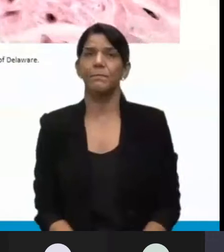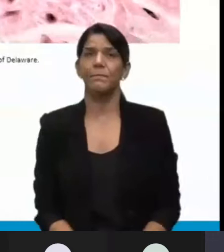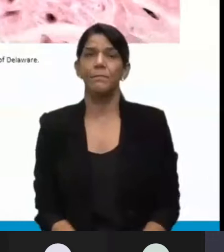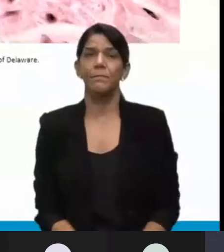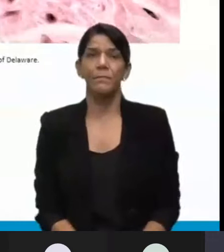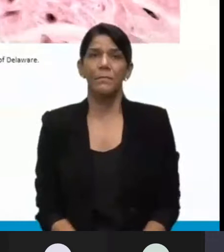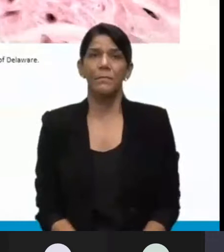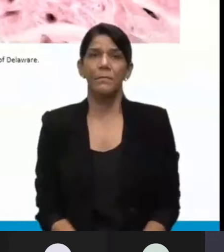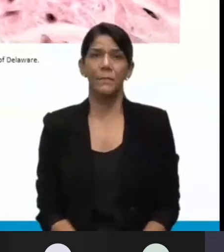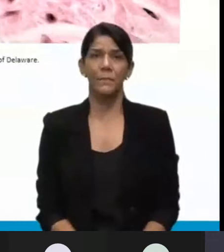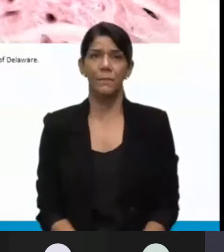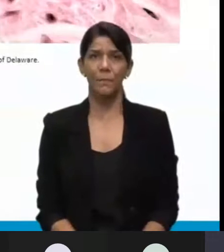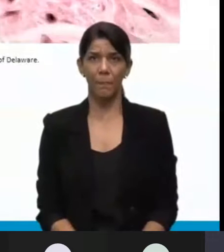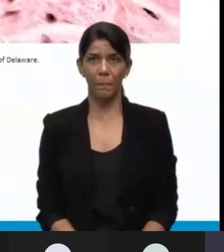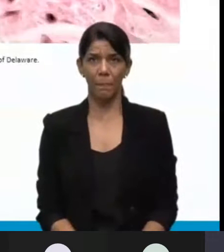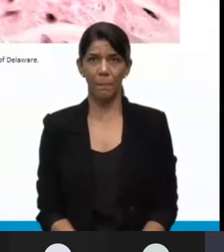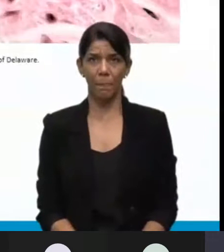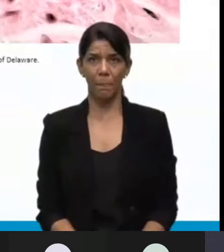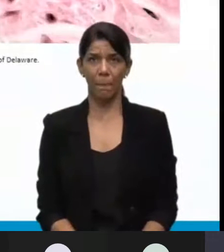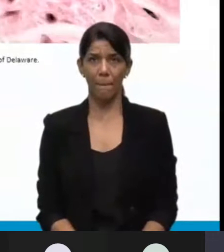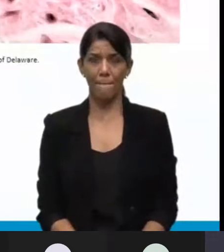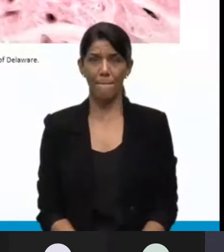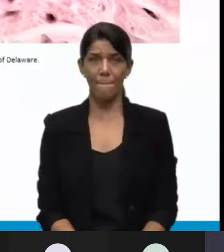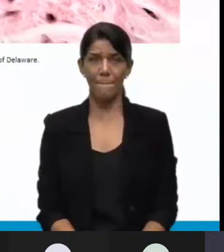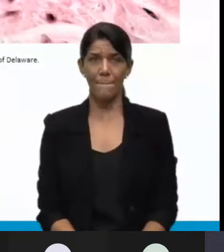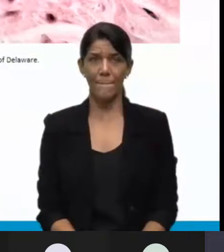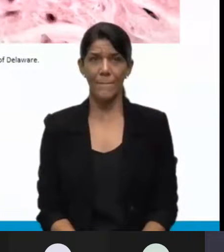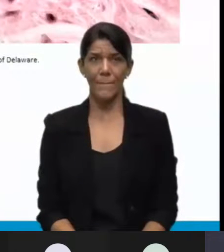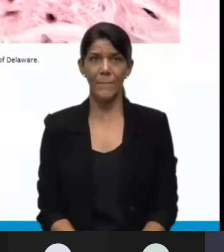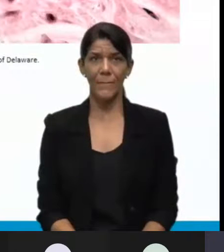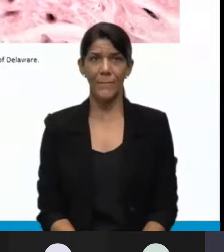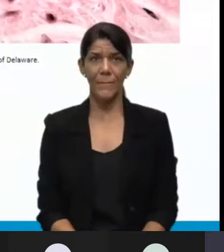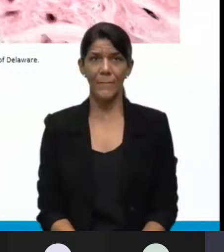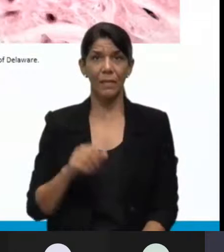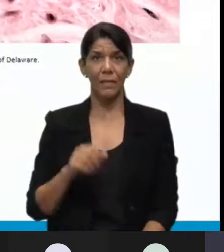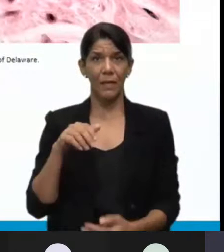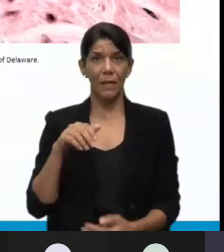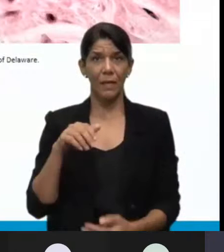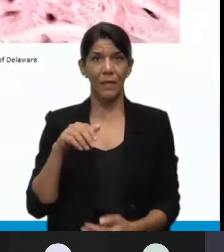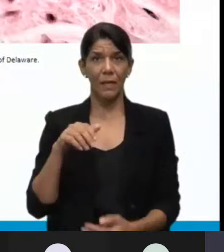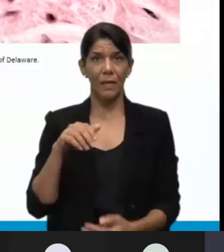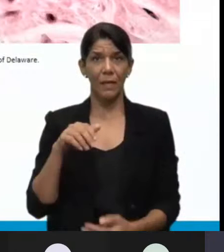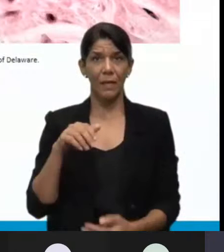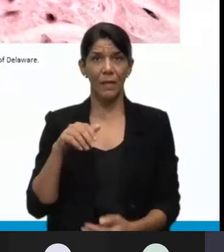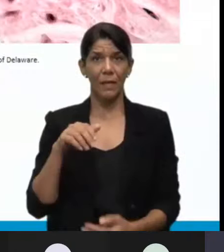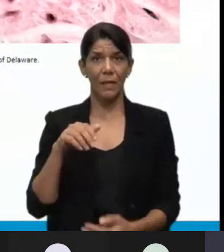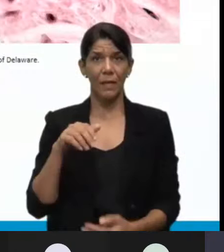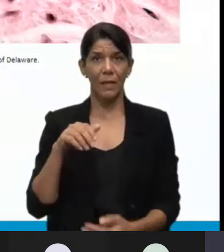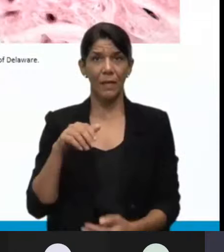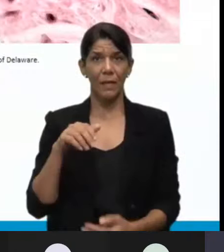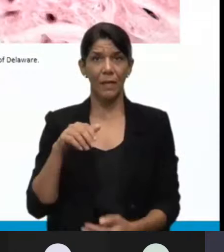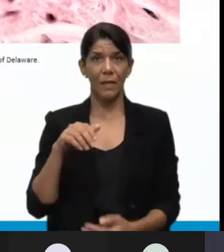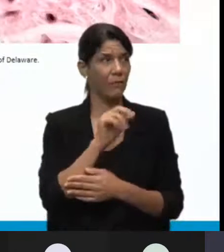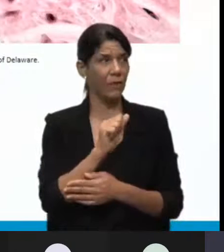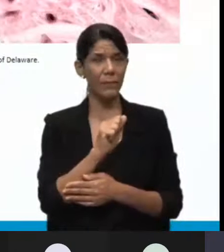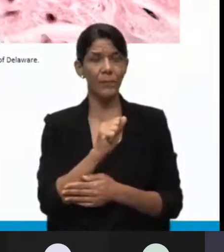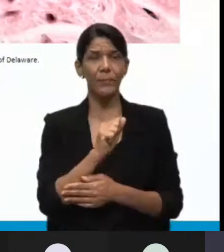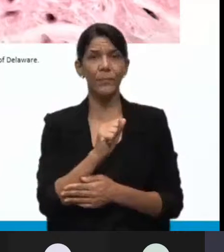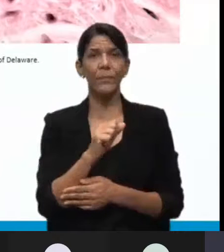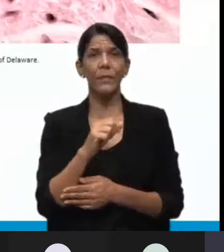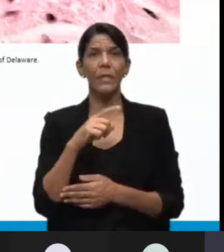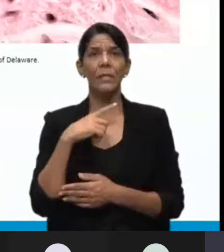mais nitidez, nós temos, então, aqui a artéria, nós temos aqui a veia, né, aqui é a luz da artéria, aqui é a luz